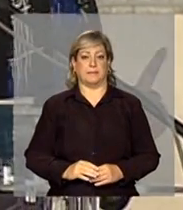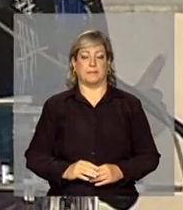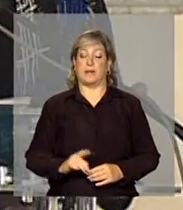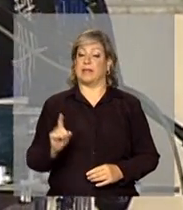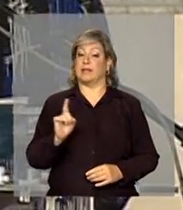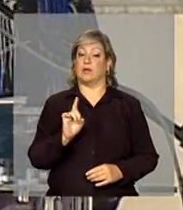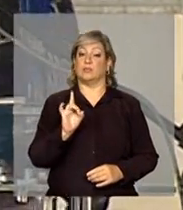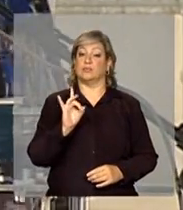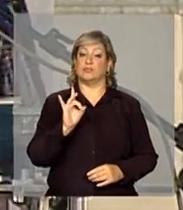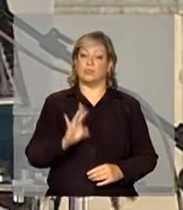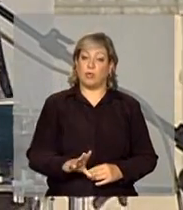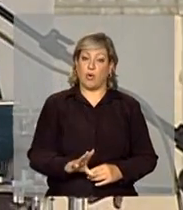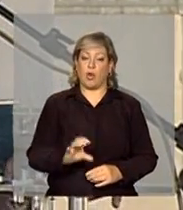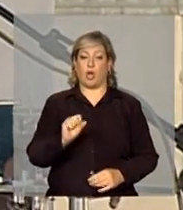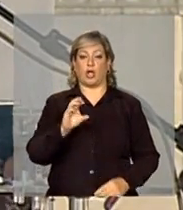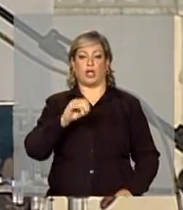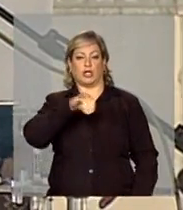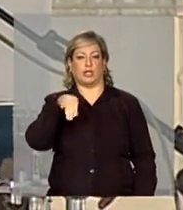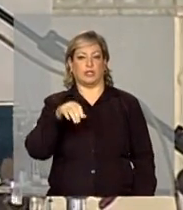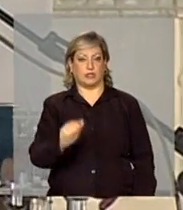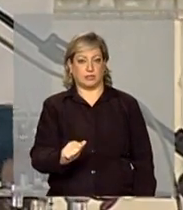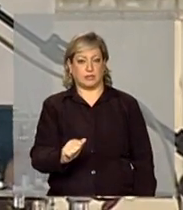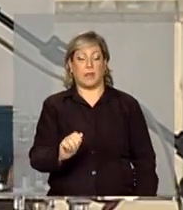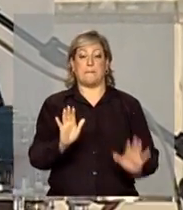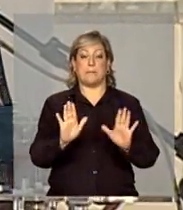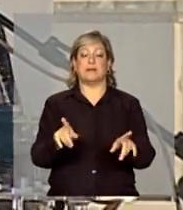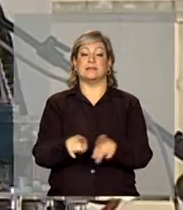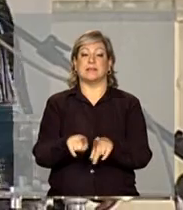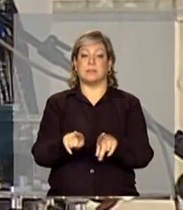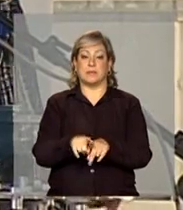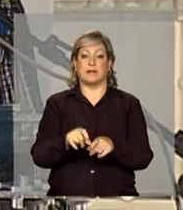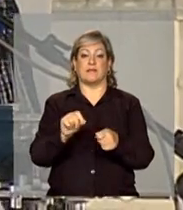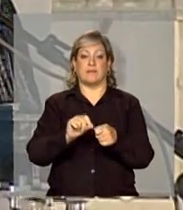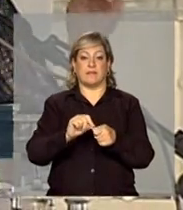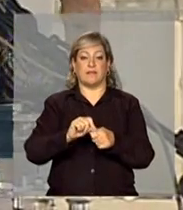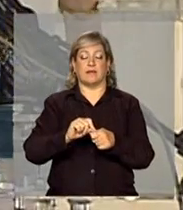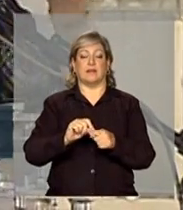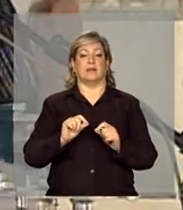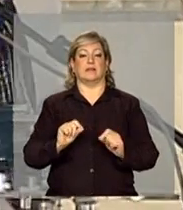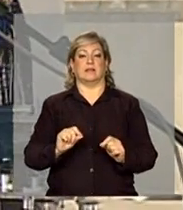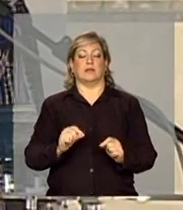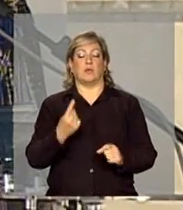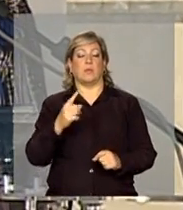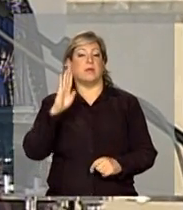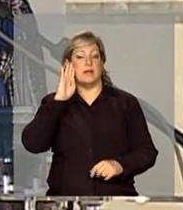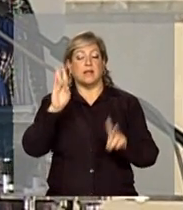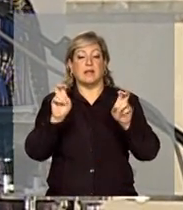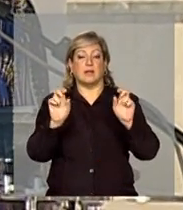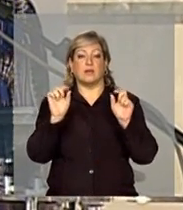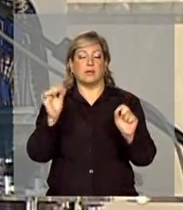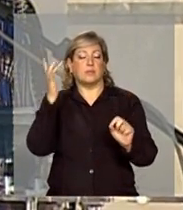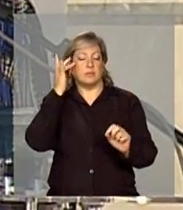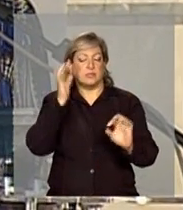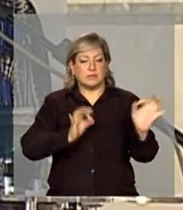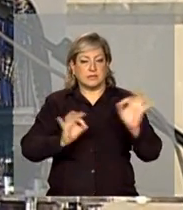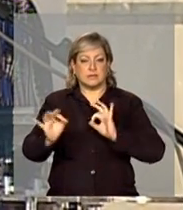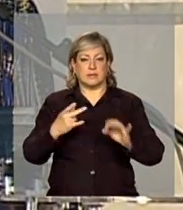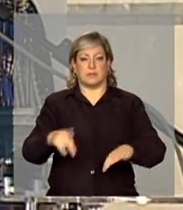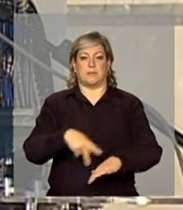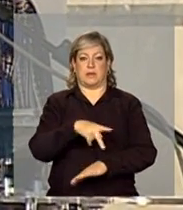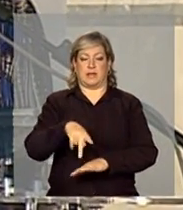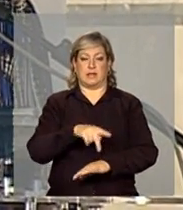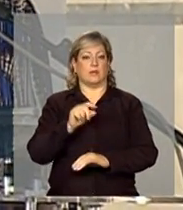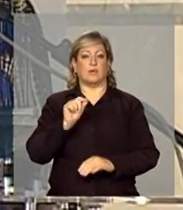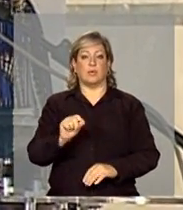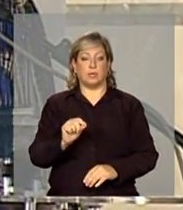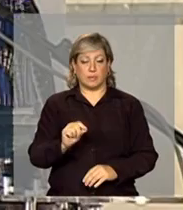só soja, mas produz uma das questões estratégicas para o país, que